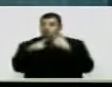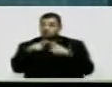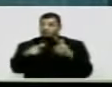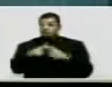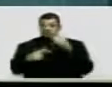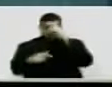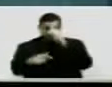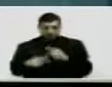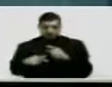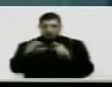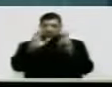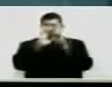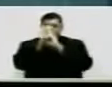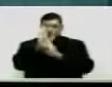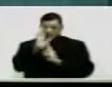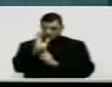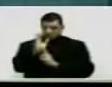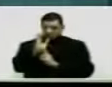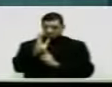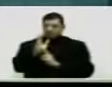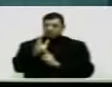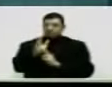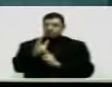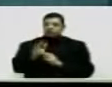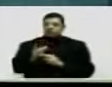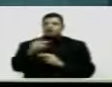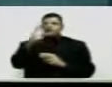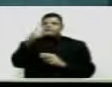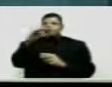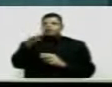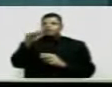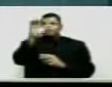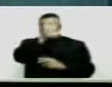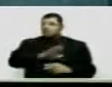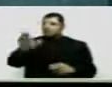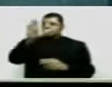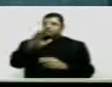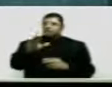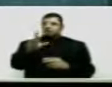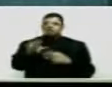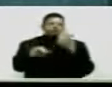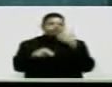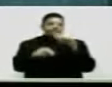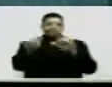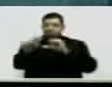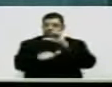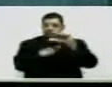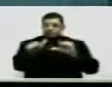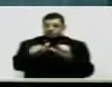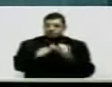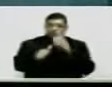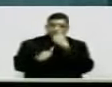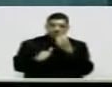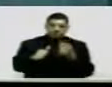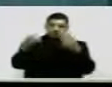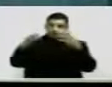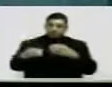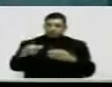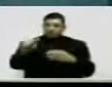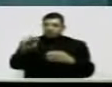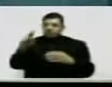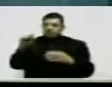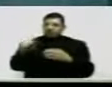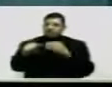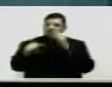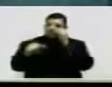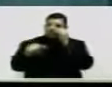de cumprir as regras previstas pela Política Nacional de Resíduos Sólidos. Não transformar os lixões em aterros